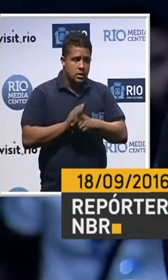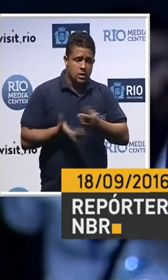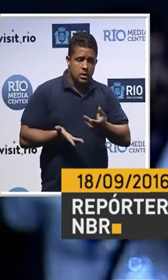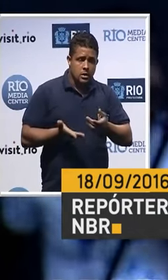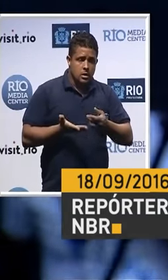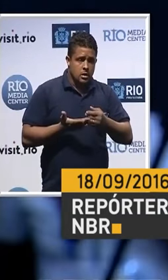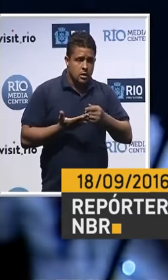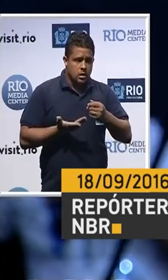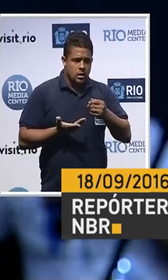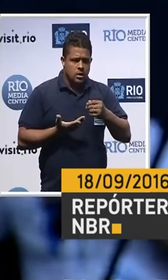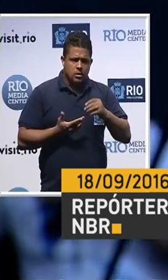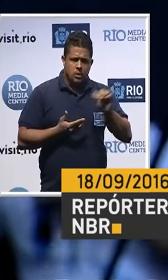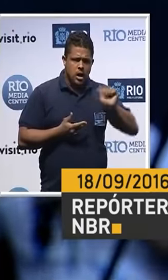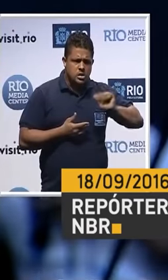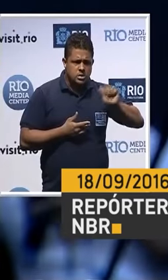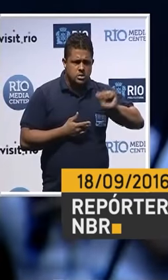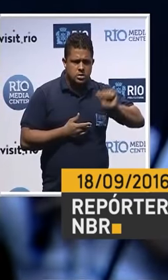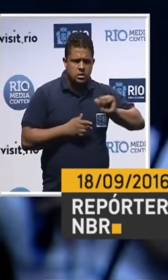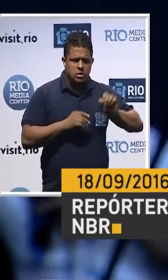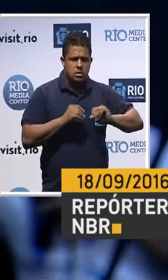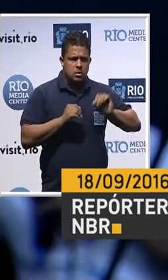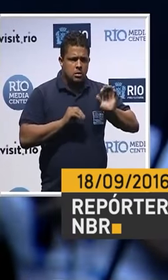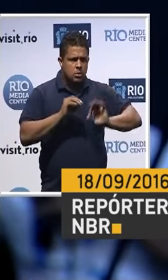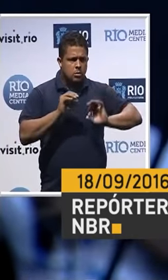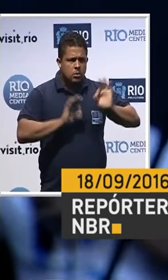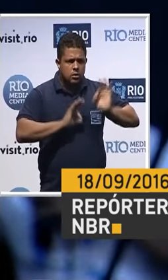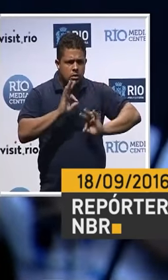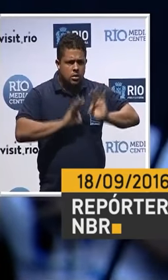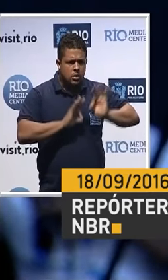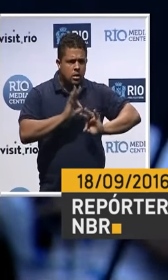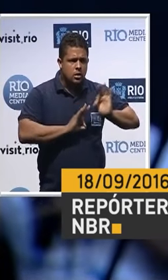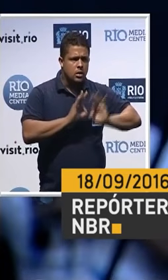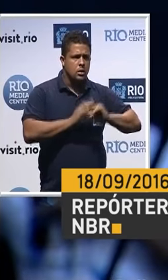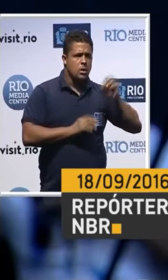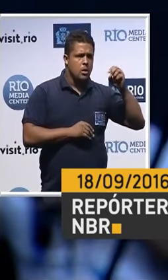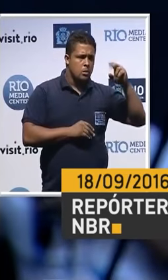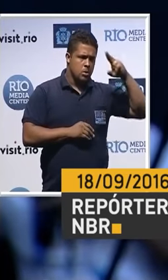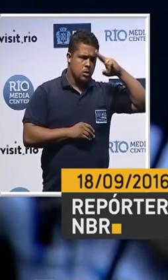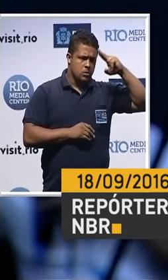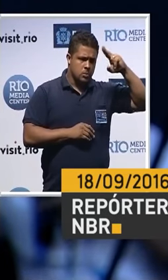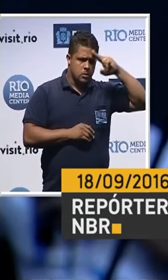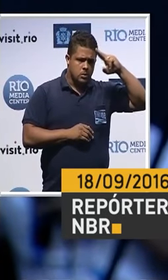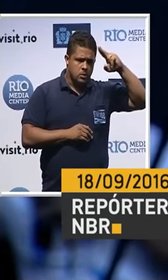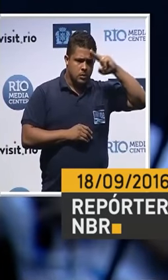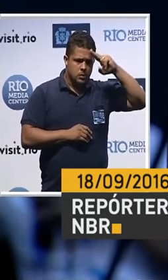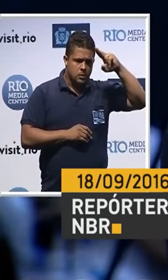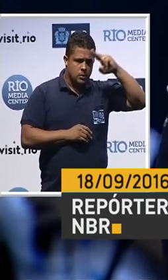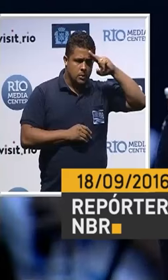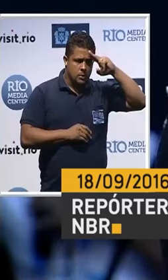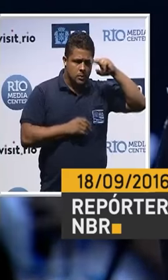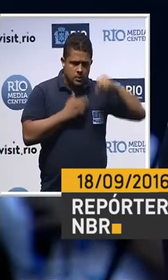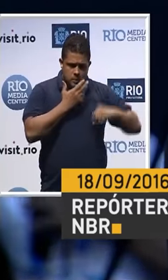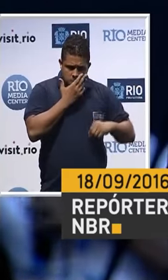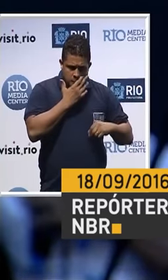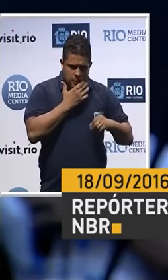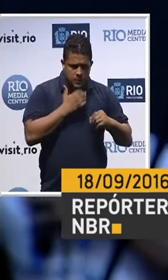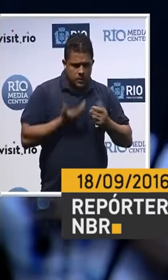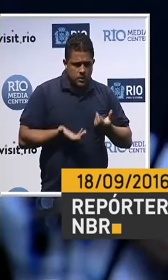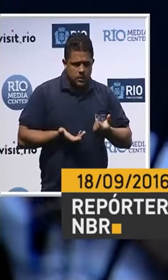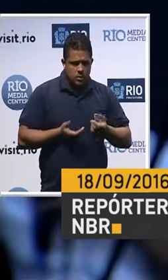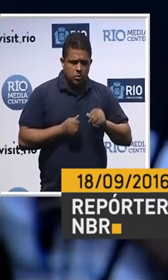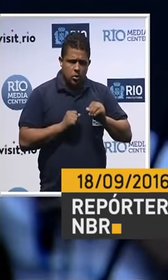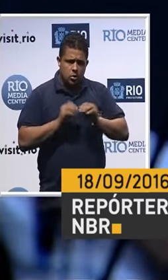No Brasil, há um excelente projeto com os militares. E não se pode